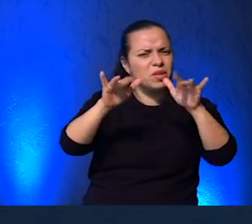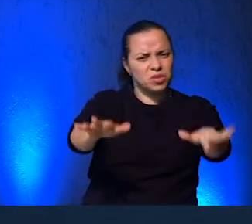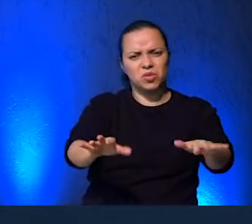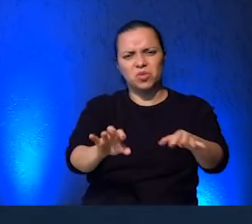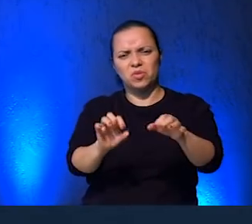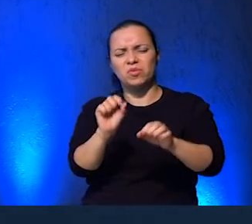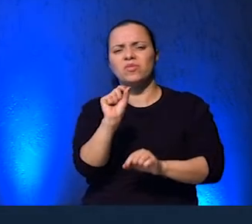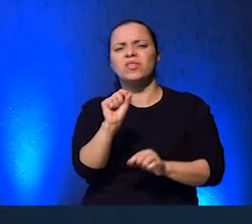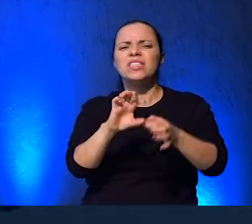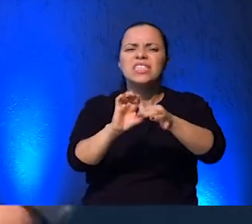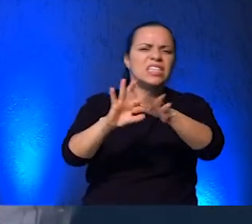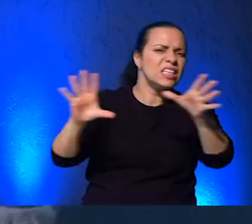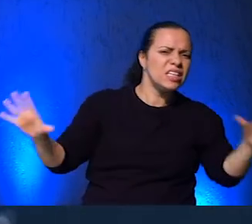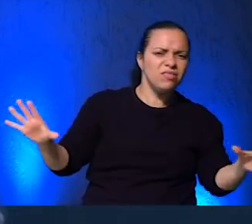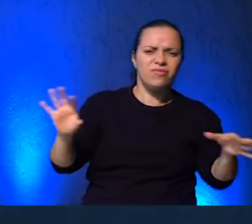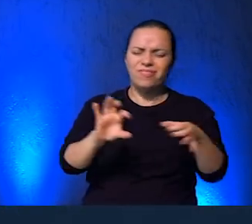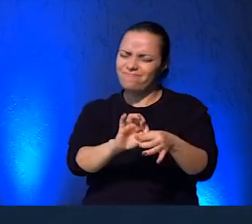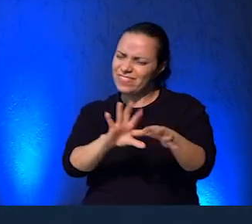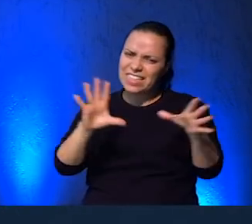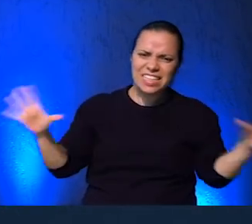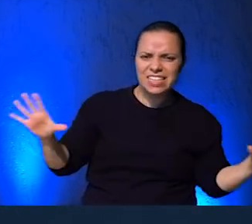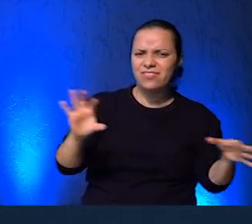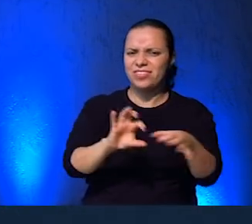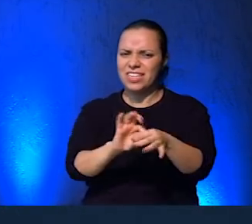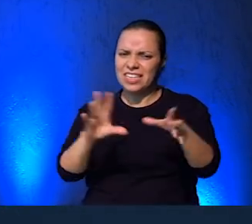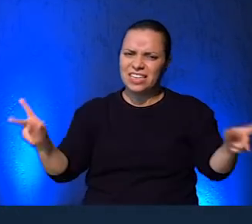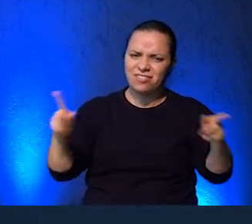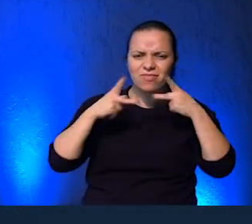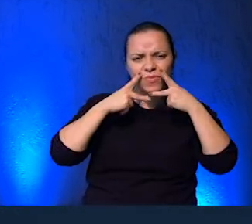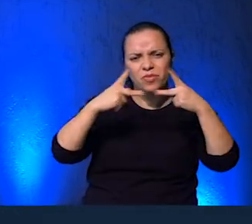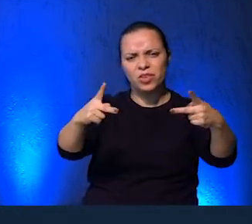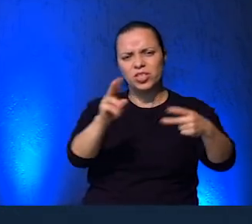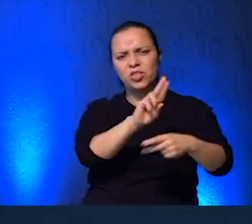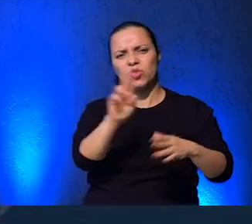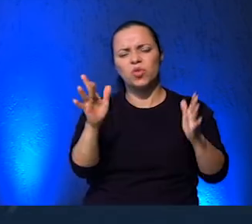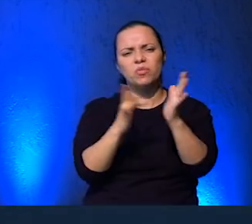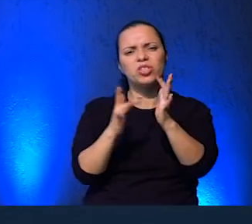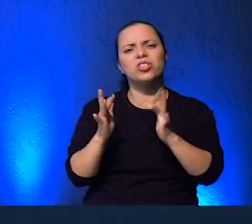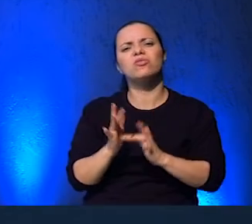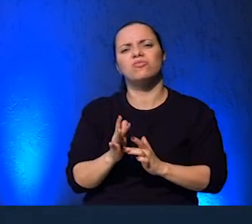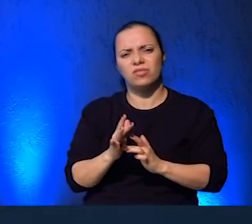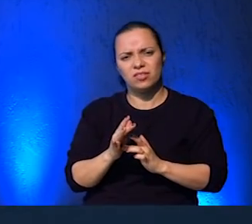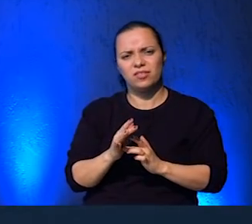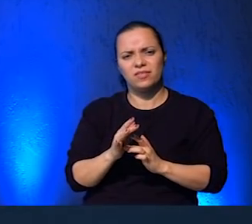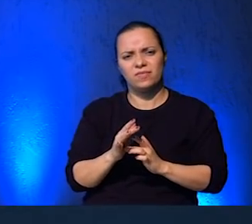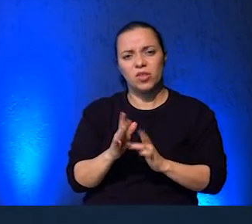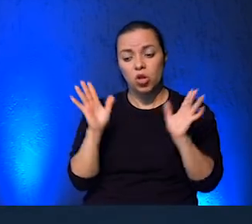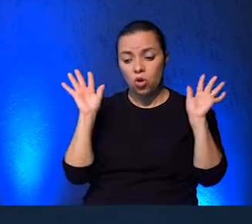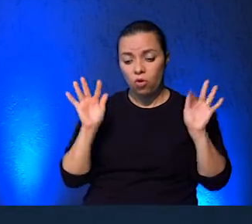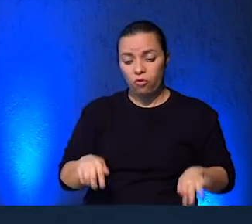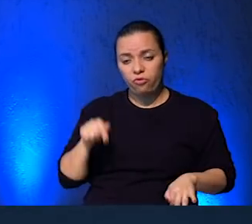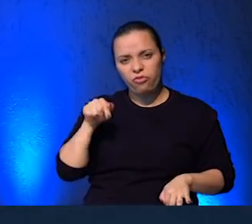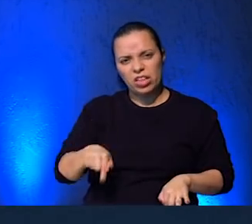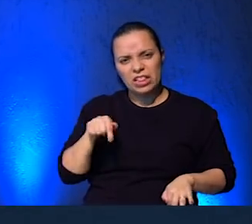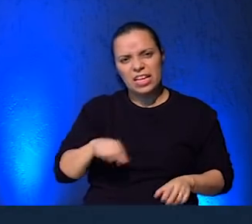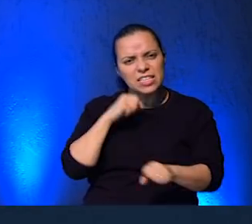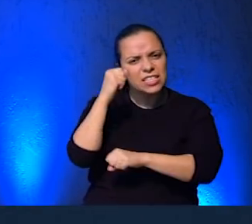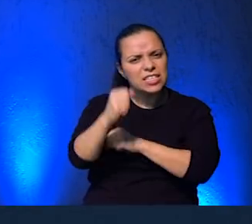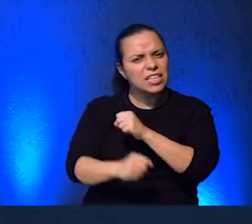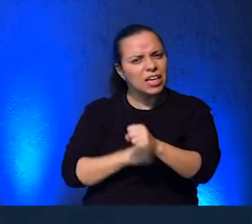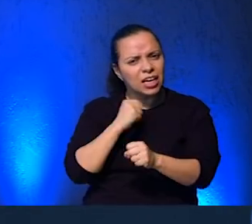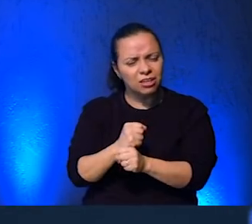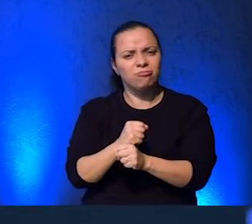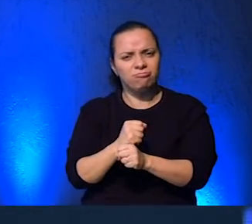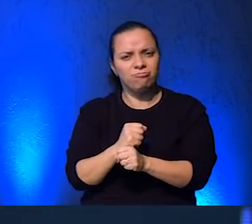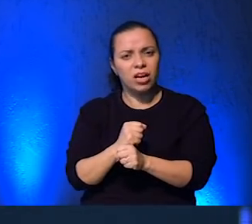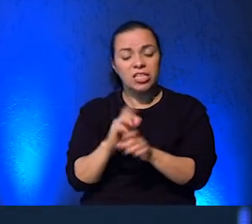e eu profetizo em nome de jesus porque esse final de ano vai ser o final de ano mais feliz da sua